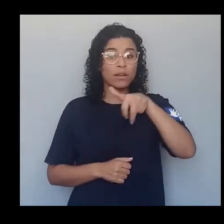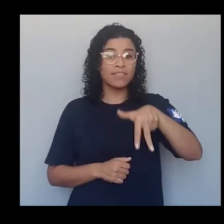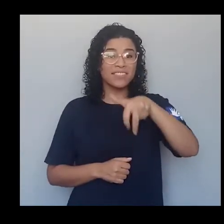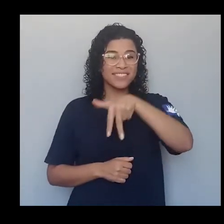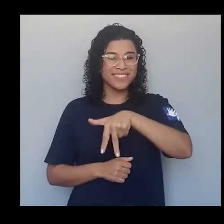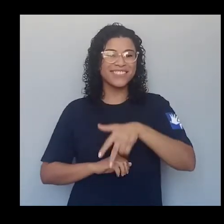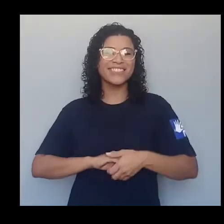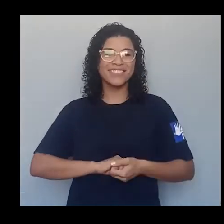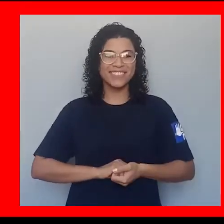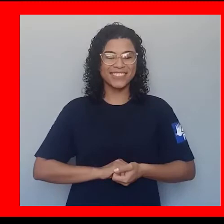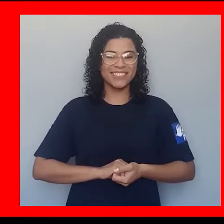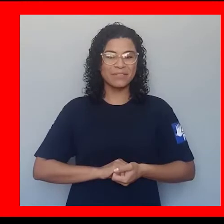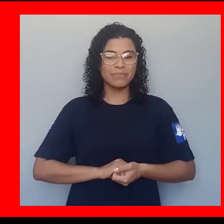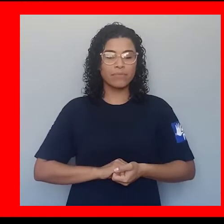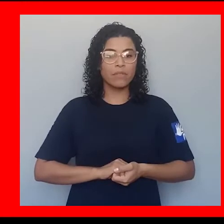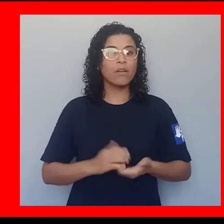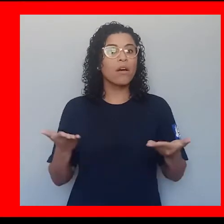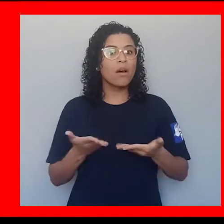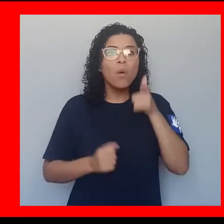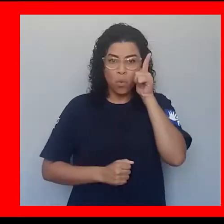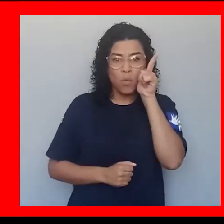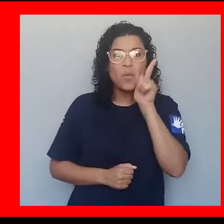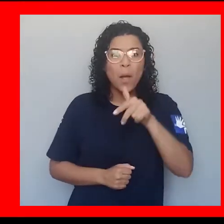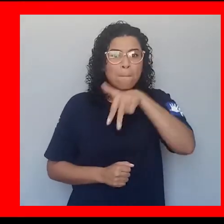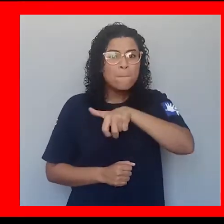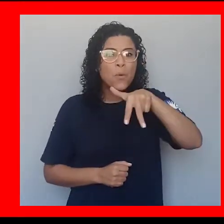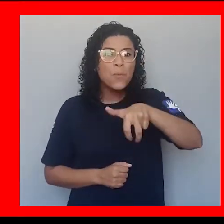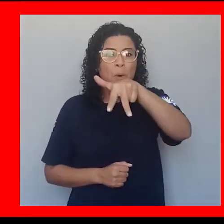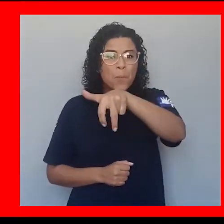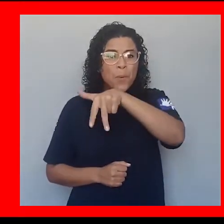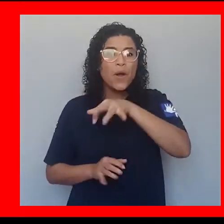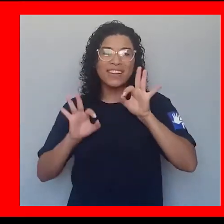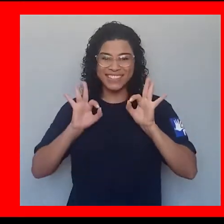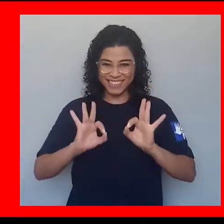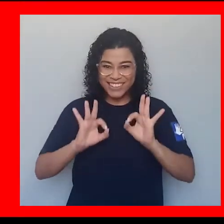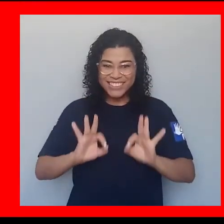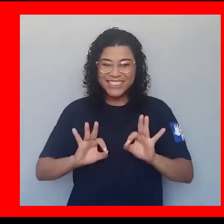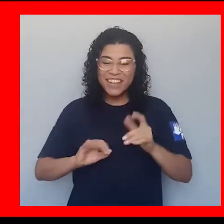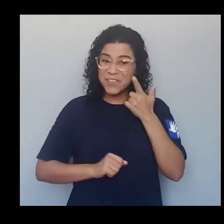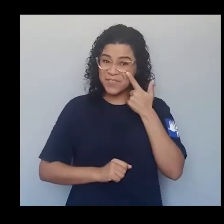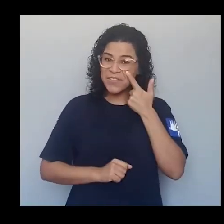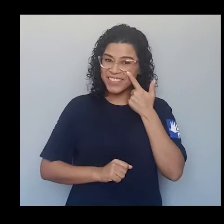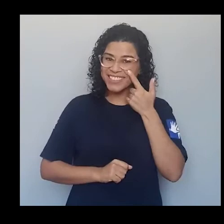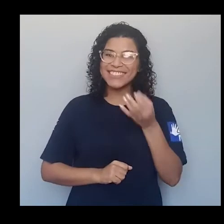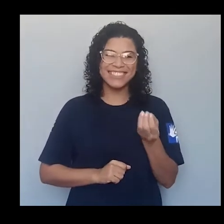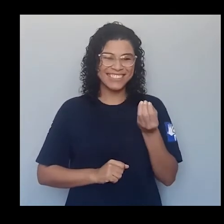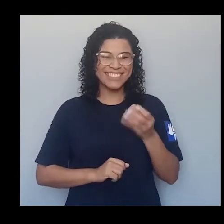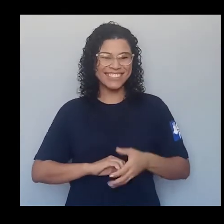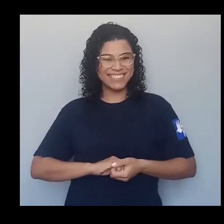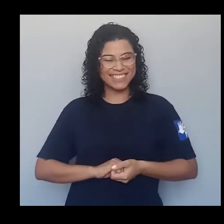a esquerda ao mesmo tempo. Será que você consegue pular nas direções corretas? Quero só ver, hein?